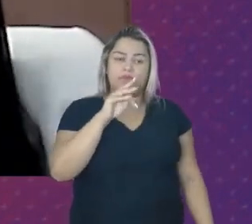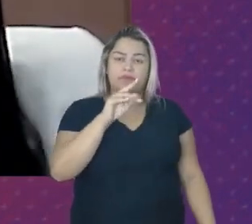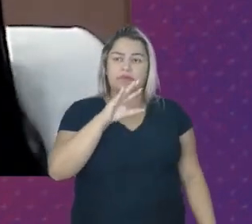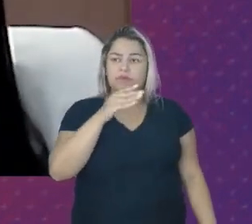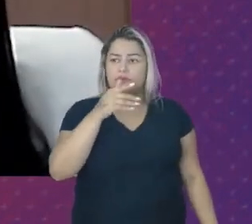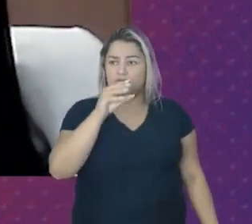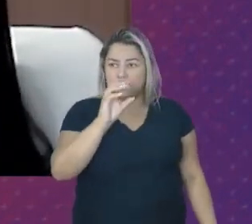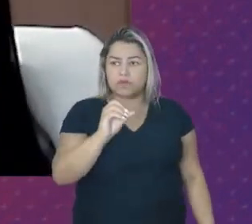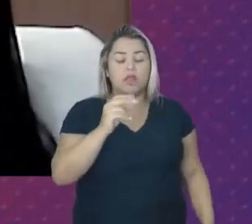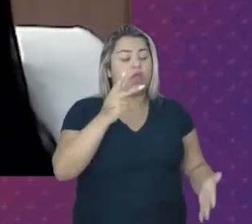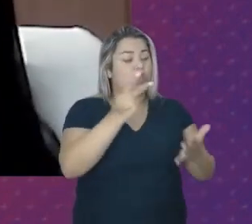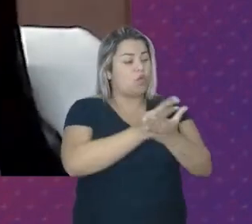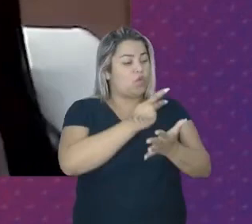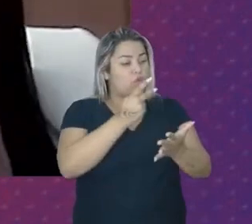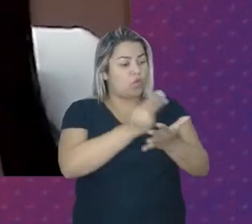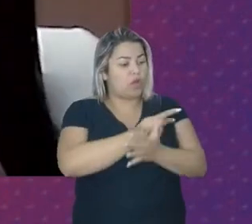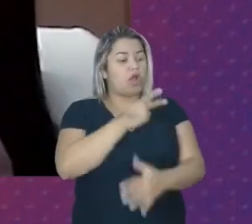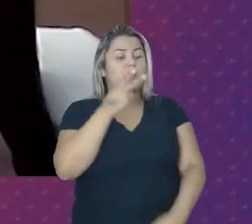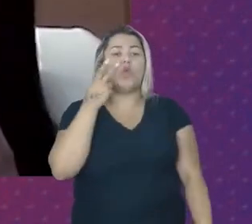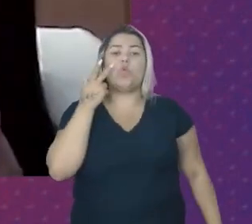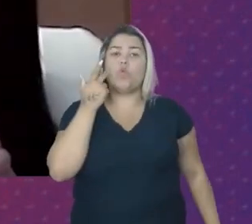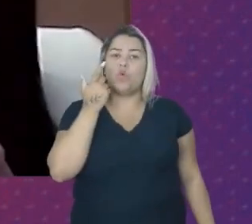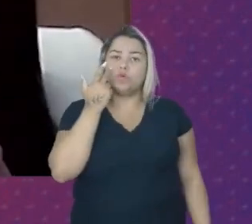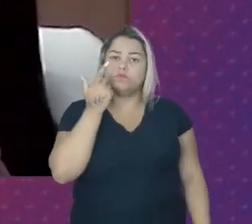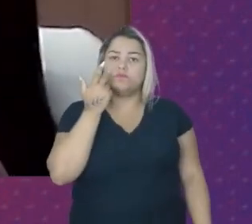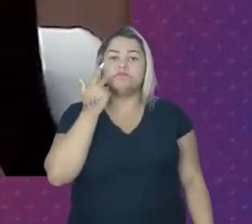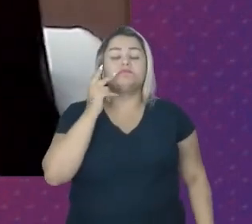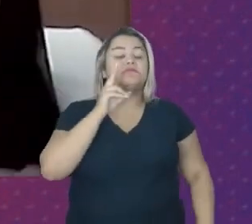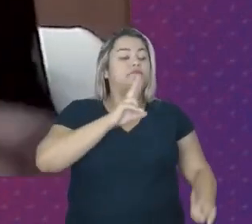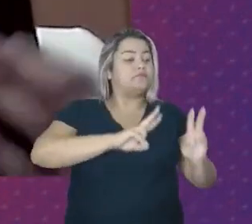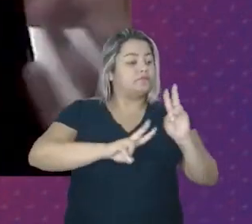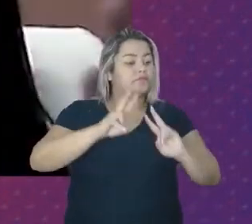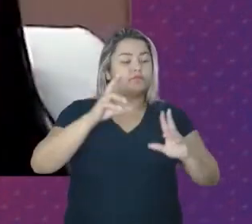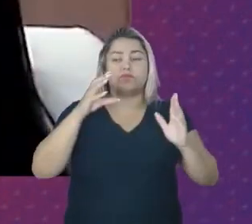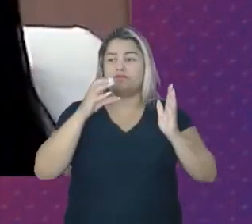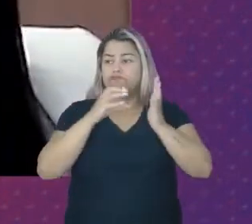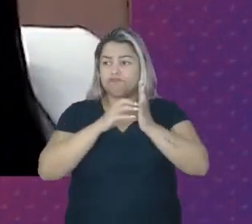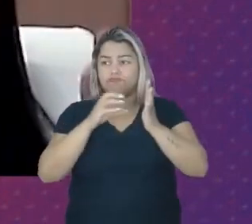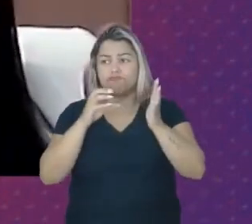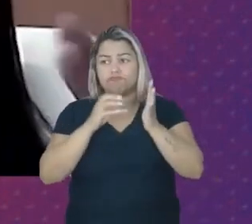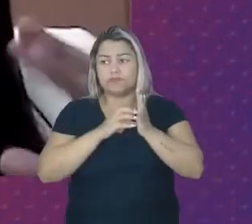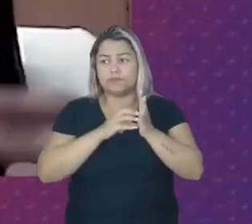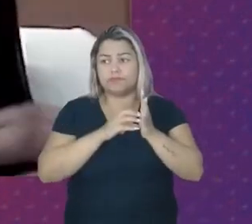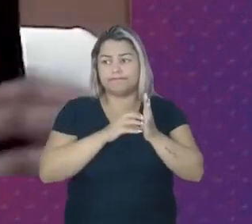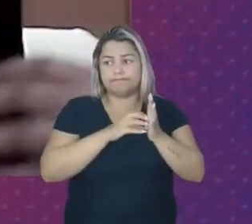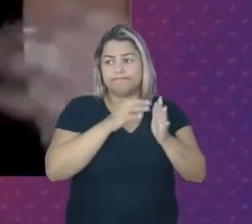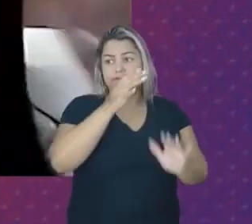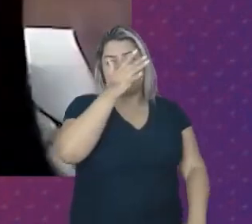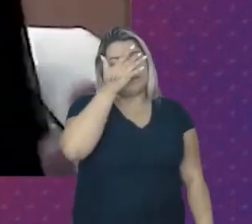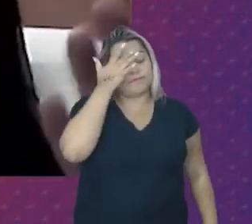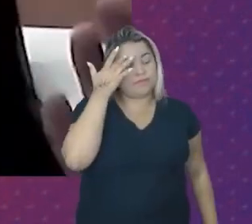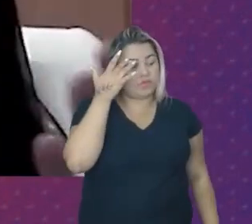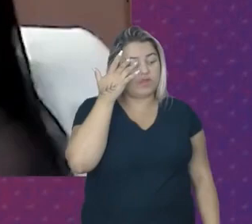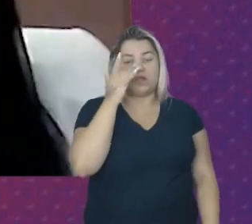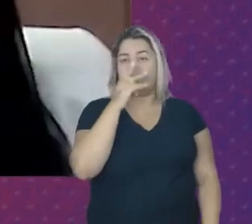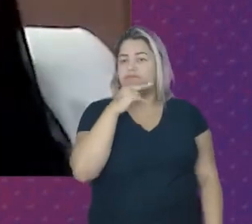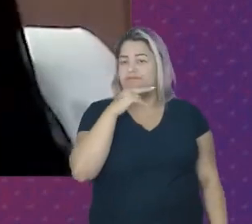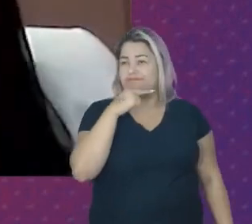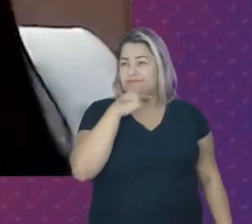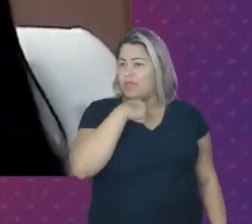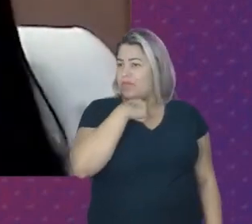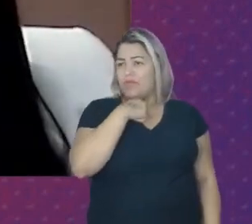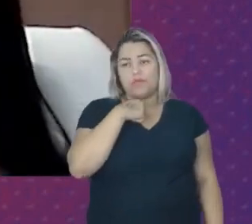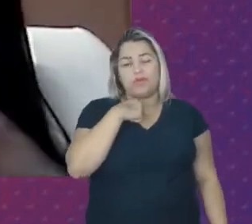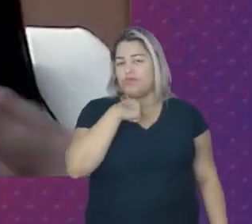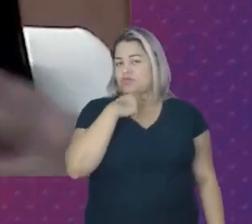erro muito comum que a gente vê em muitas candidaturas, especialmente aquelas que não podem começar com